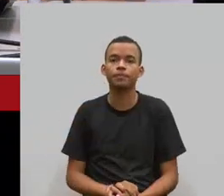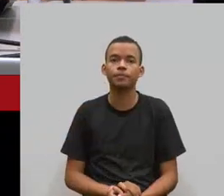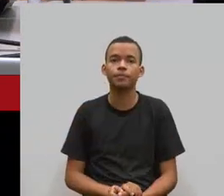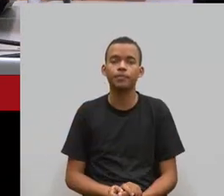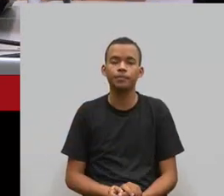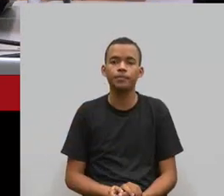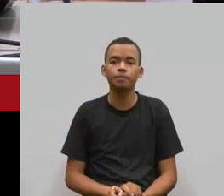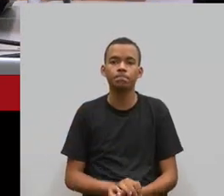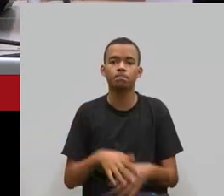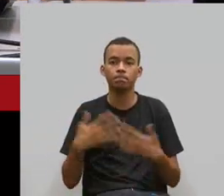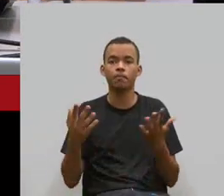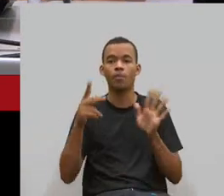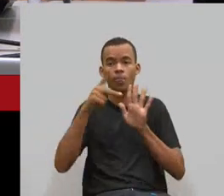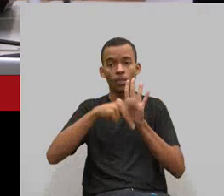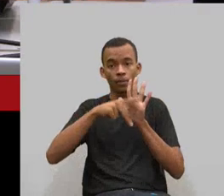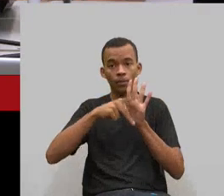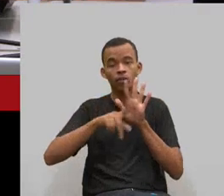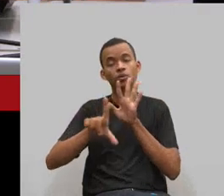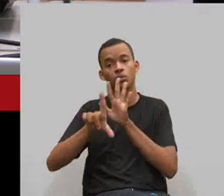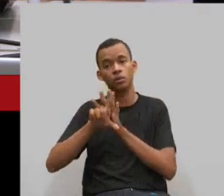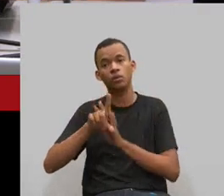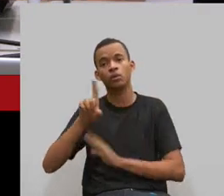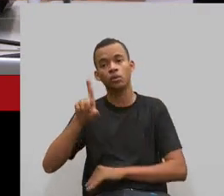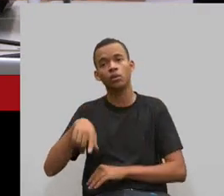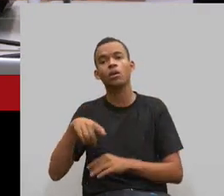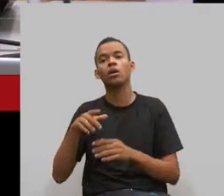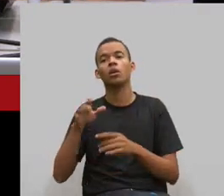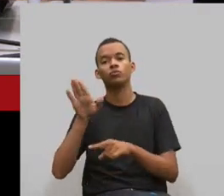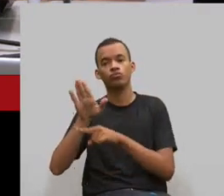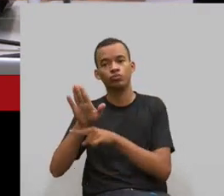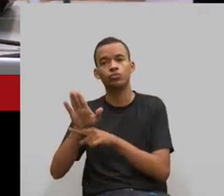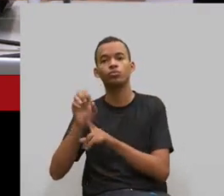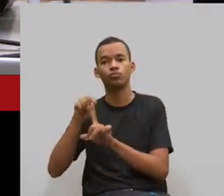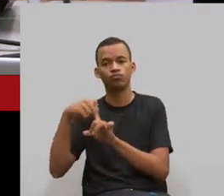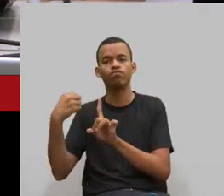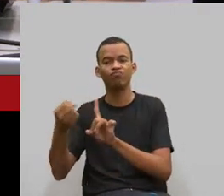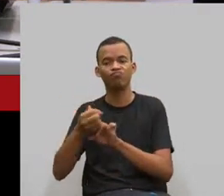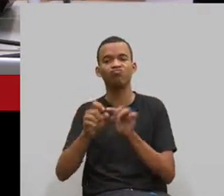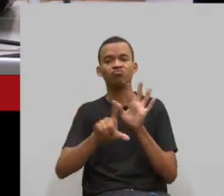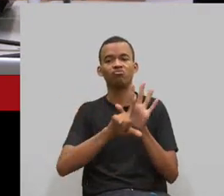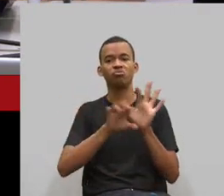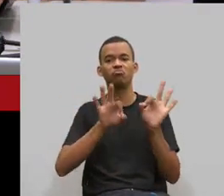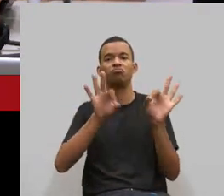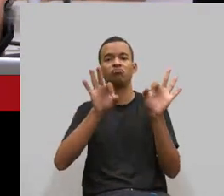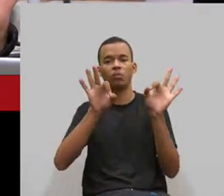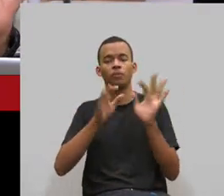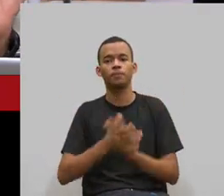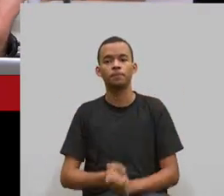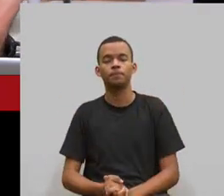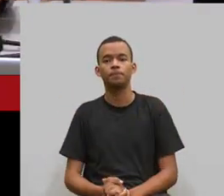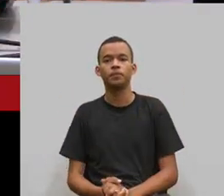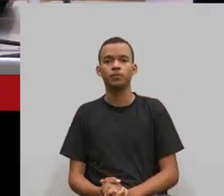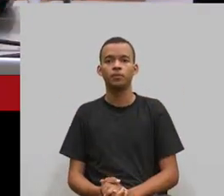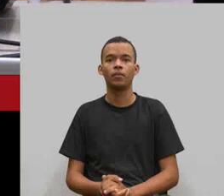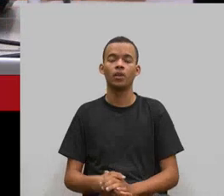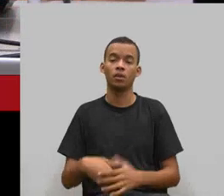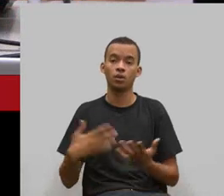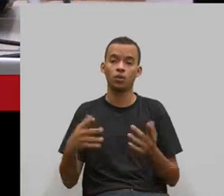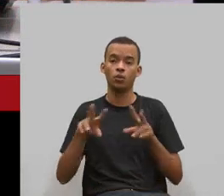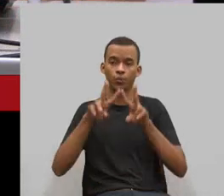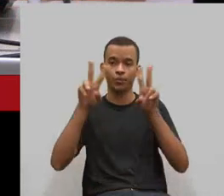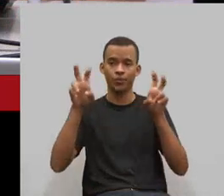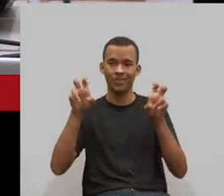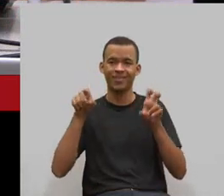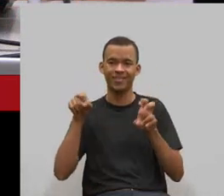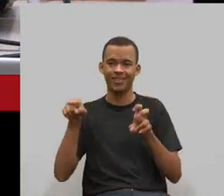é oportuno para a sociedade né então a gente vê grande mérito nele eh quando a gente fala de cadeira de rodas para um atleta e os